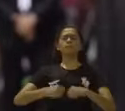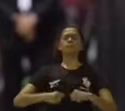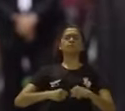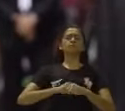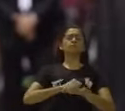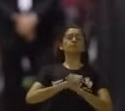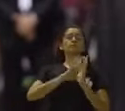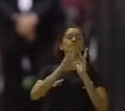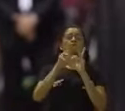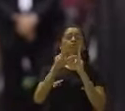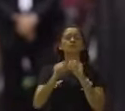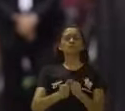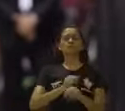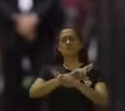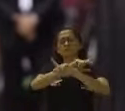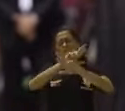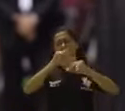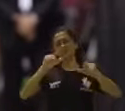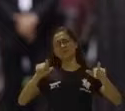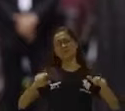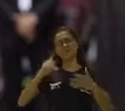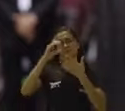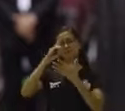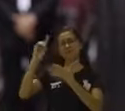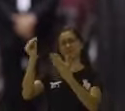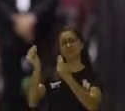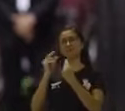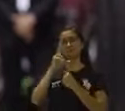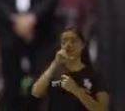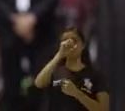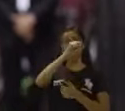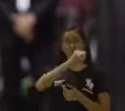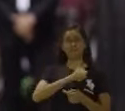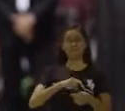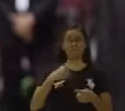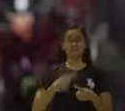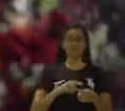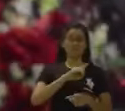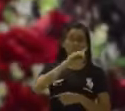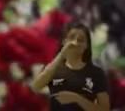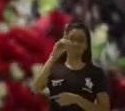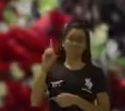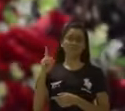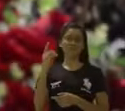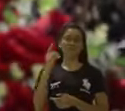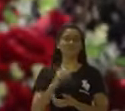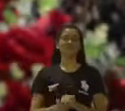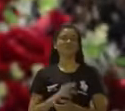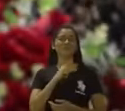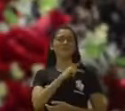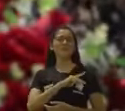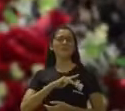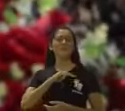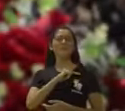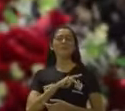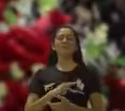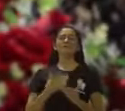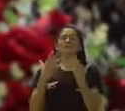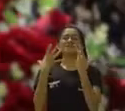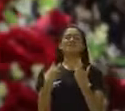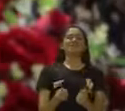todas as coisas naquele que me fortalece? Porque um dia Paulo